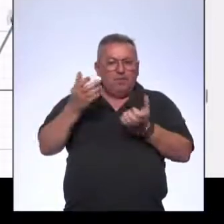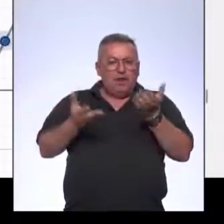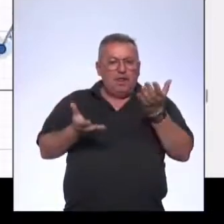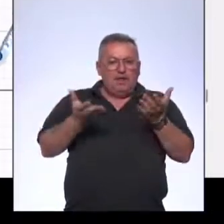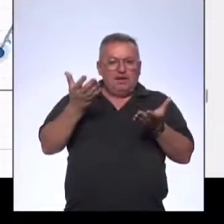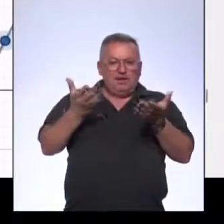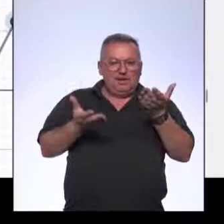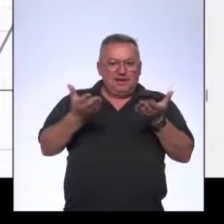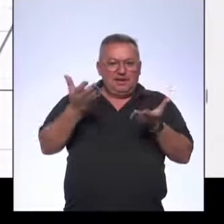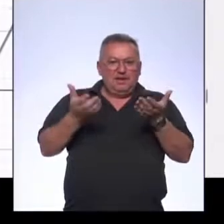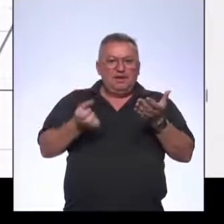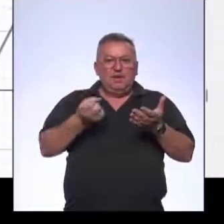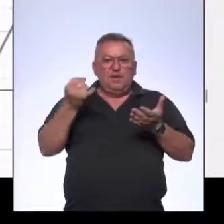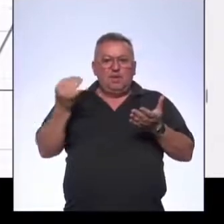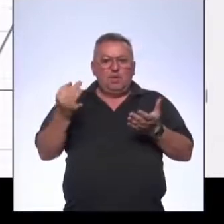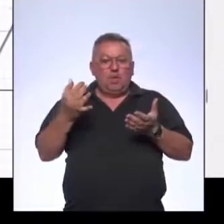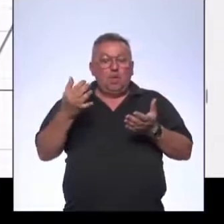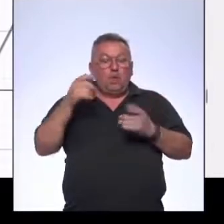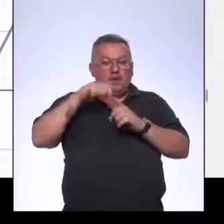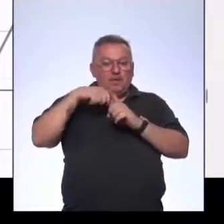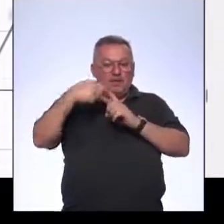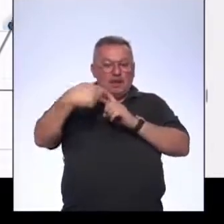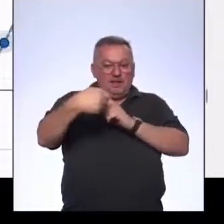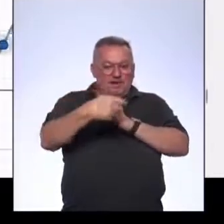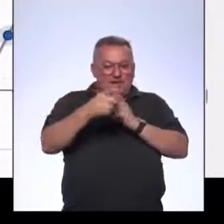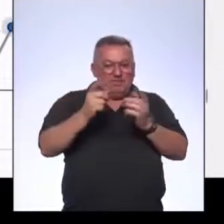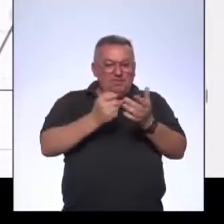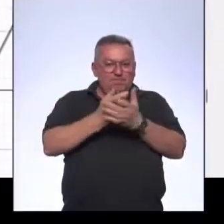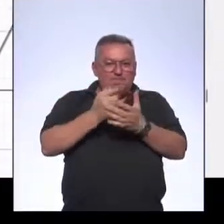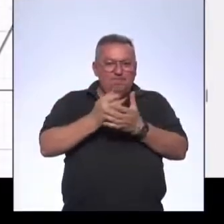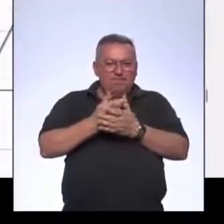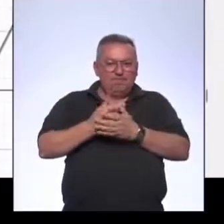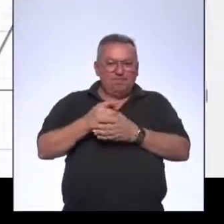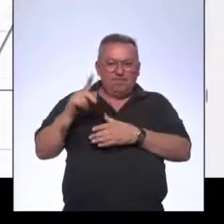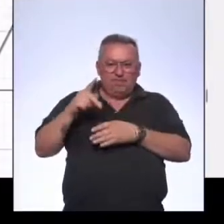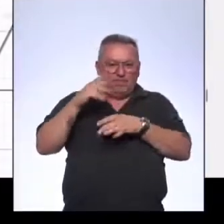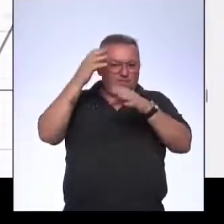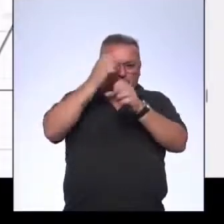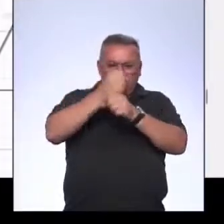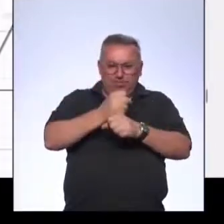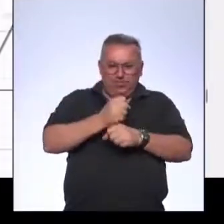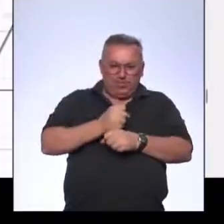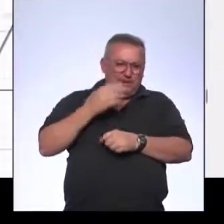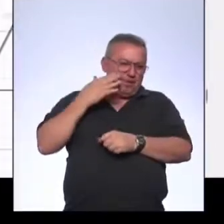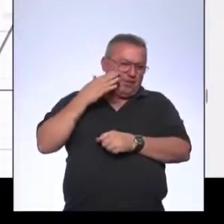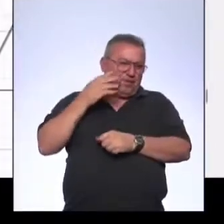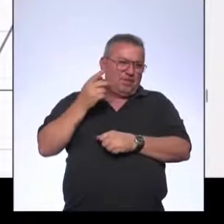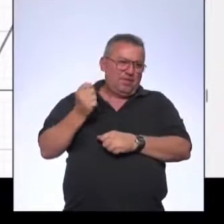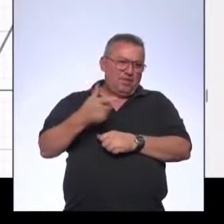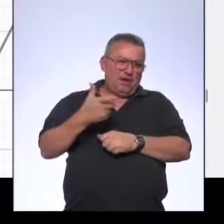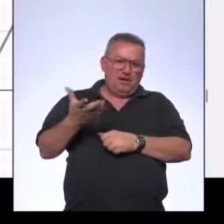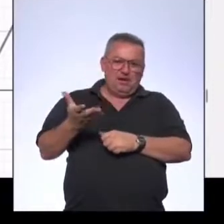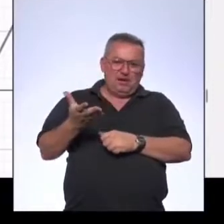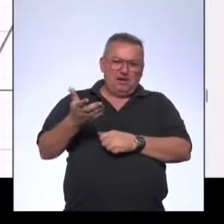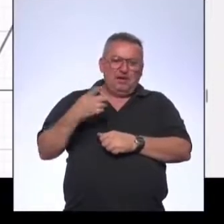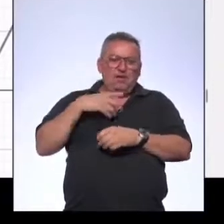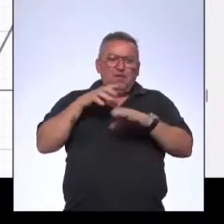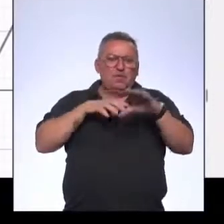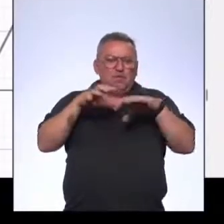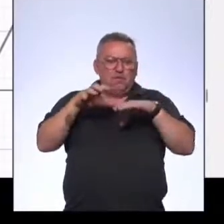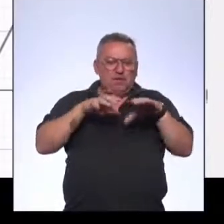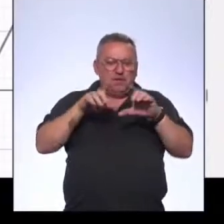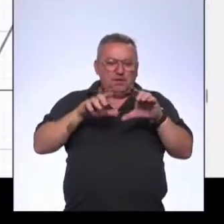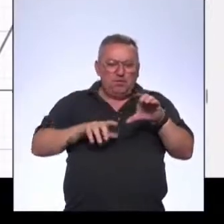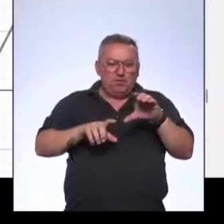né uma balança que vai medir a quantidade de banana que você tá levando né que a pessoa não fica fazendo conta toda hora para saber quando você vai pagar né eu tô movimentando